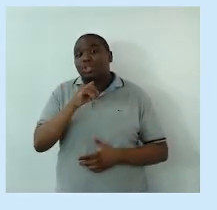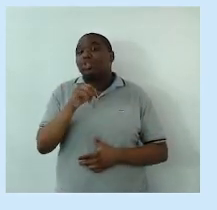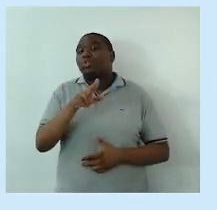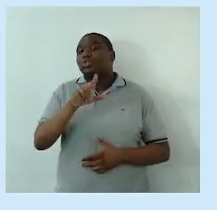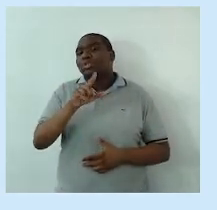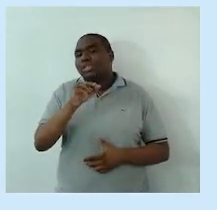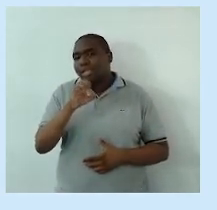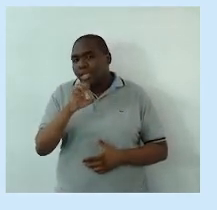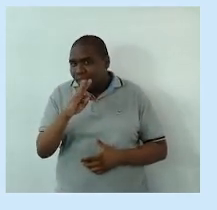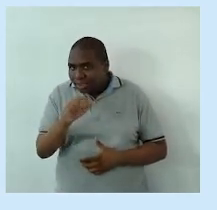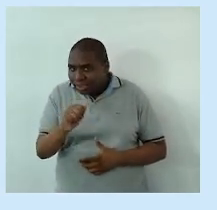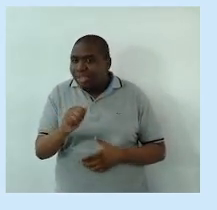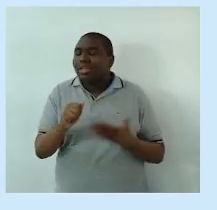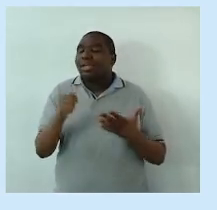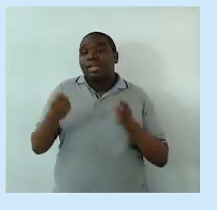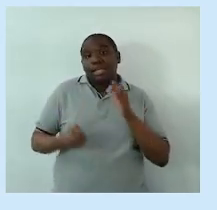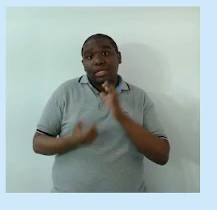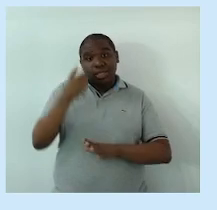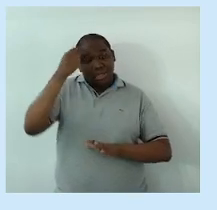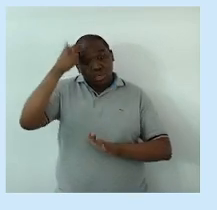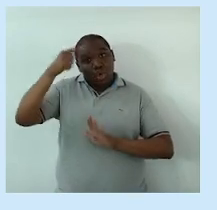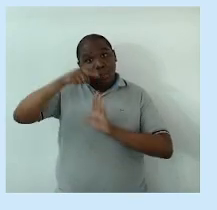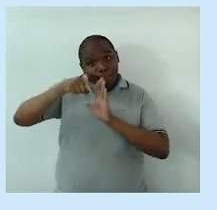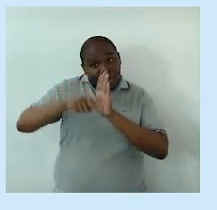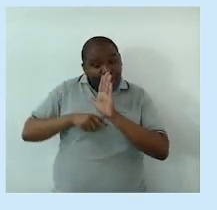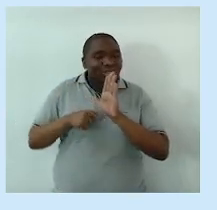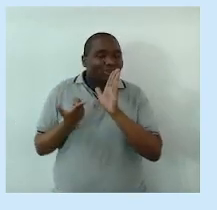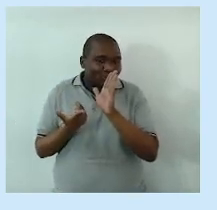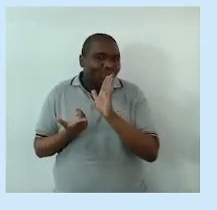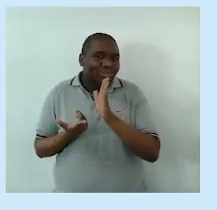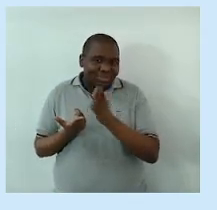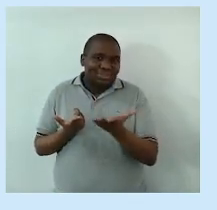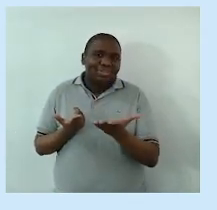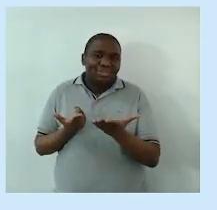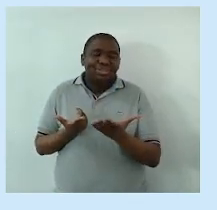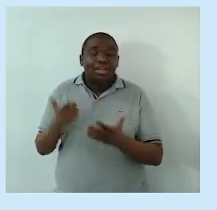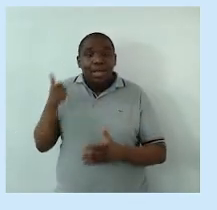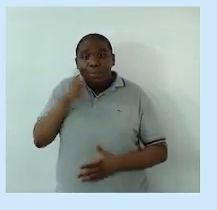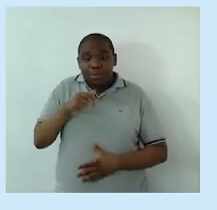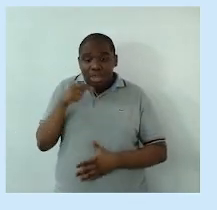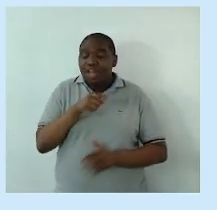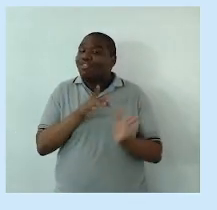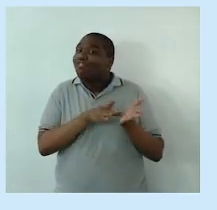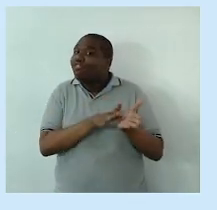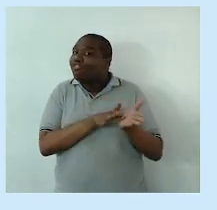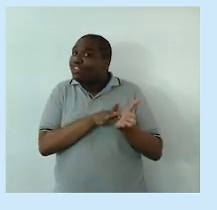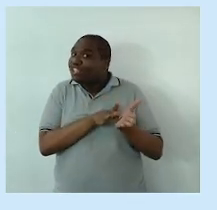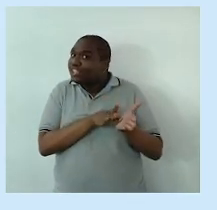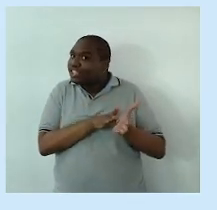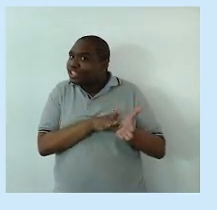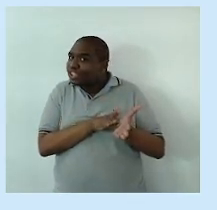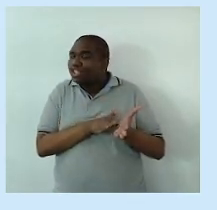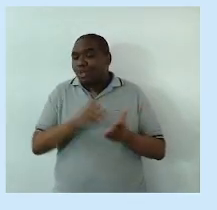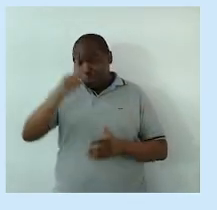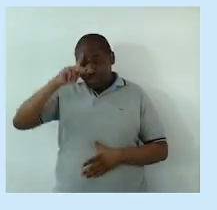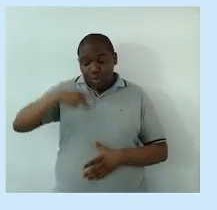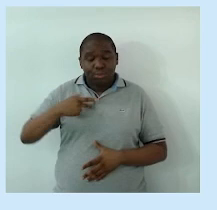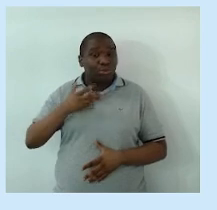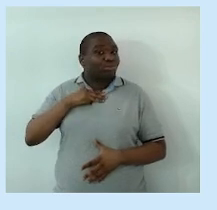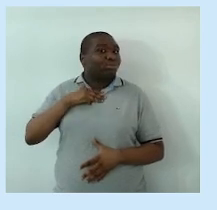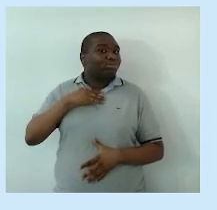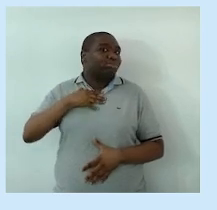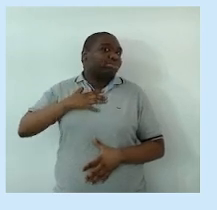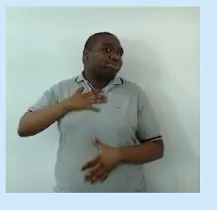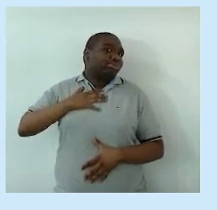um plano, né? Todo mundo já conhece a história, né? Então ela finge que se mata, né? Que